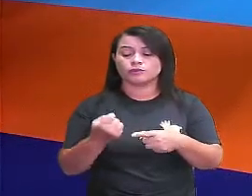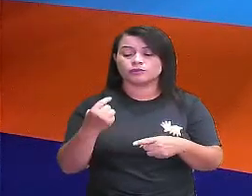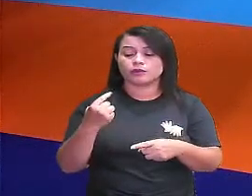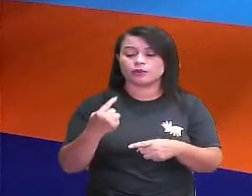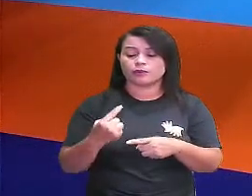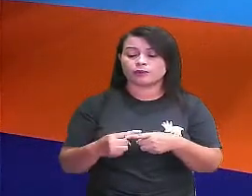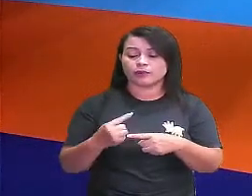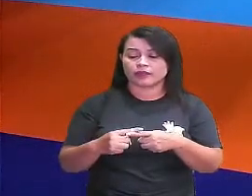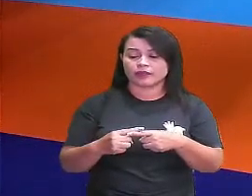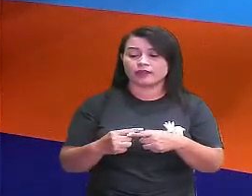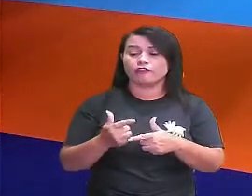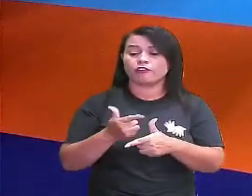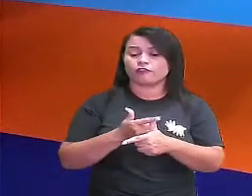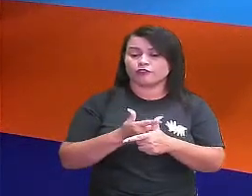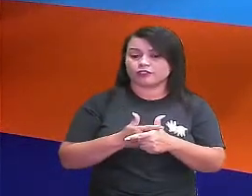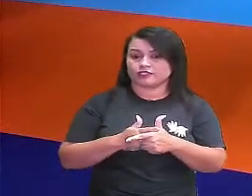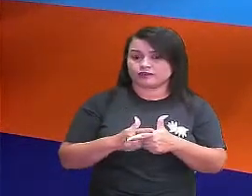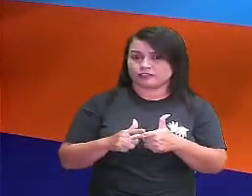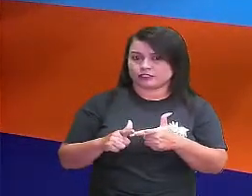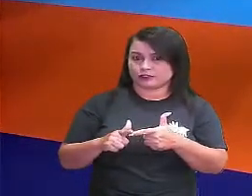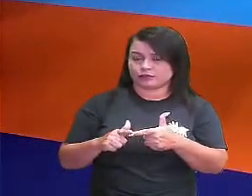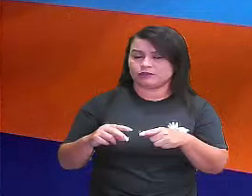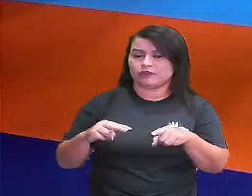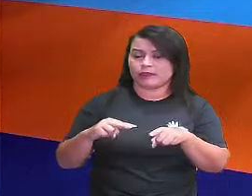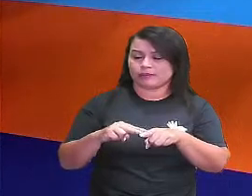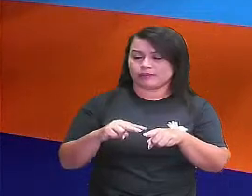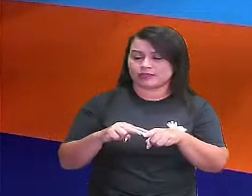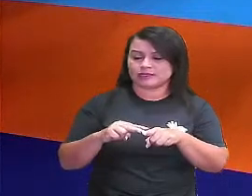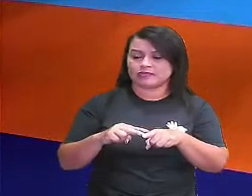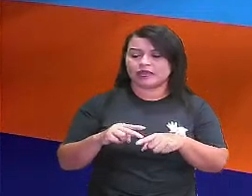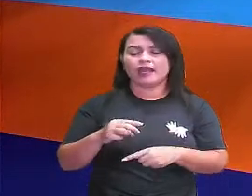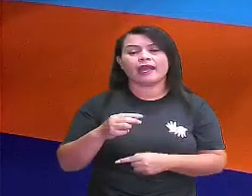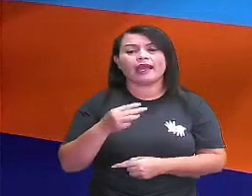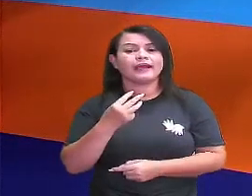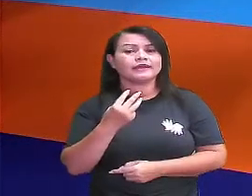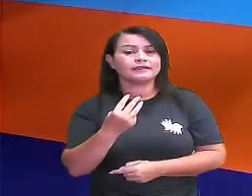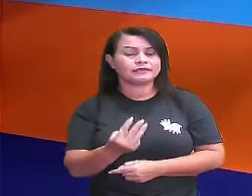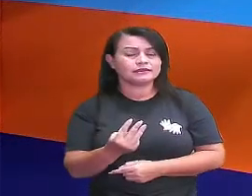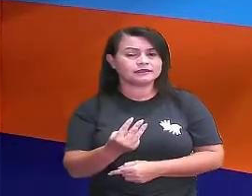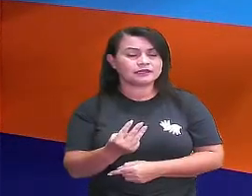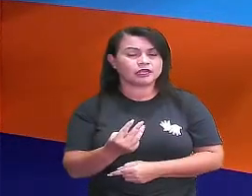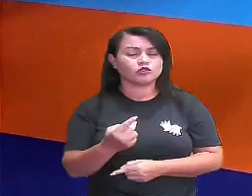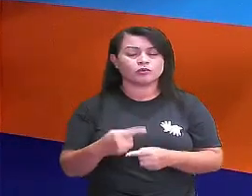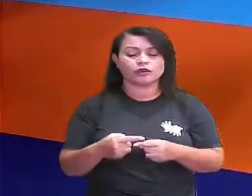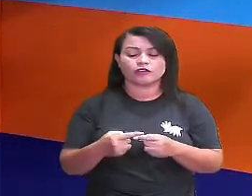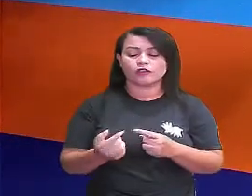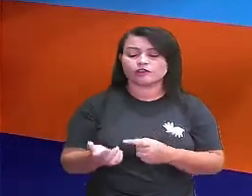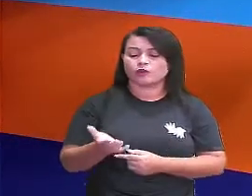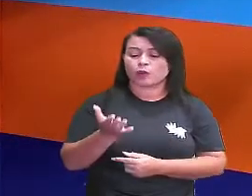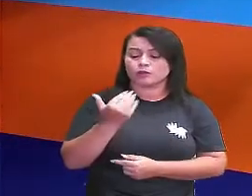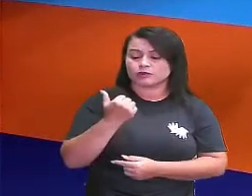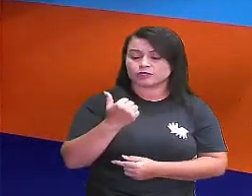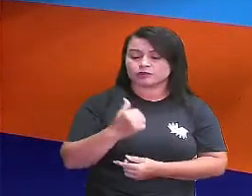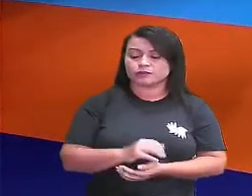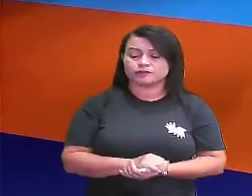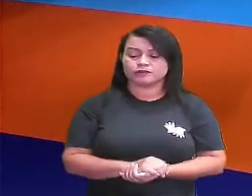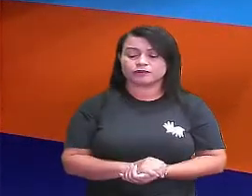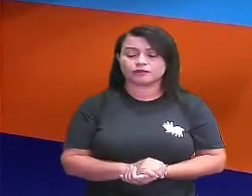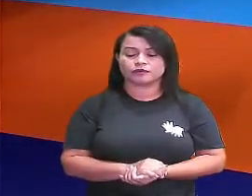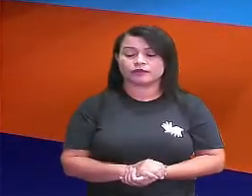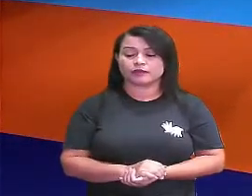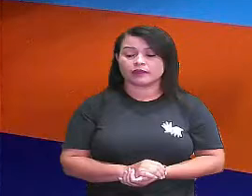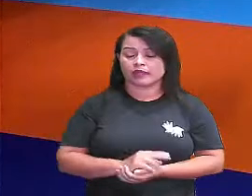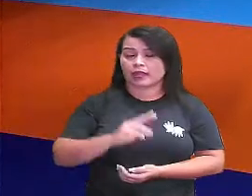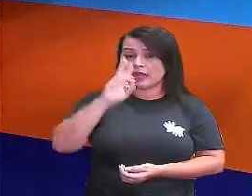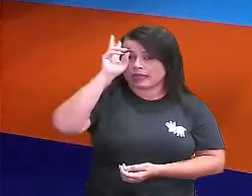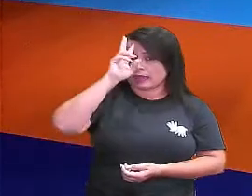que foi dividido aqui a pizza, e 3, porque é o que foi consumido, tá? Lembra, toda